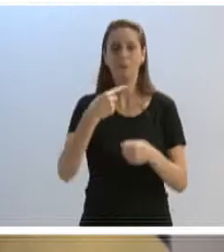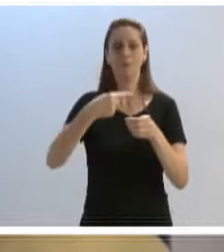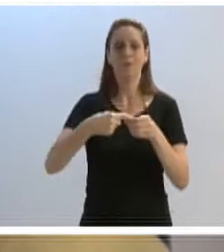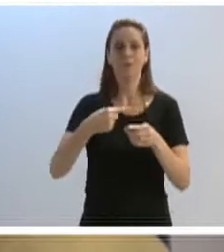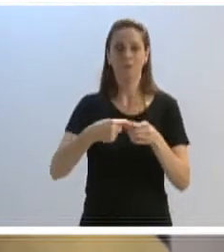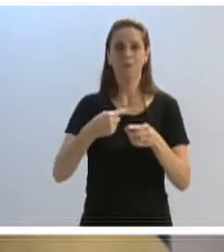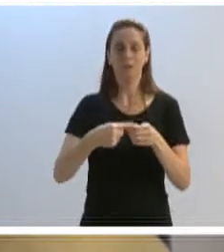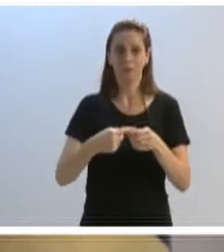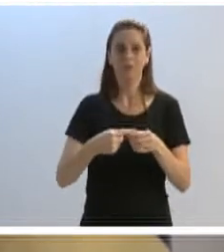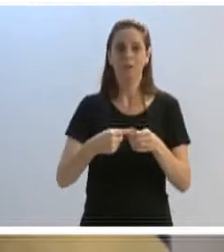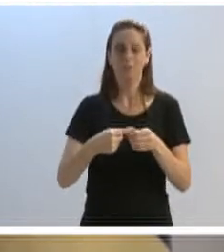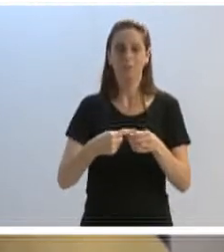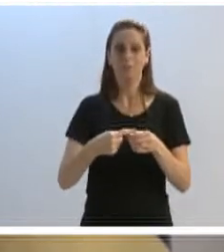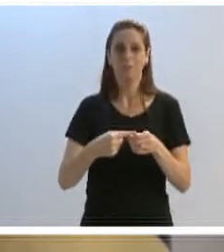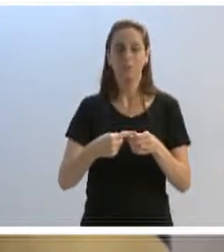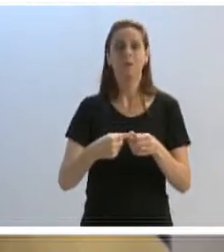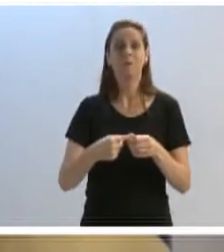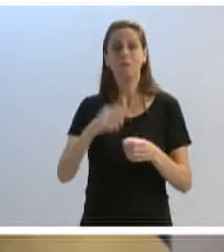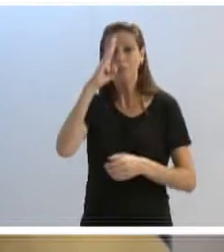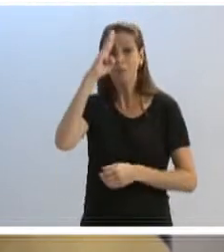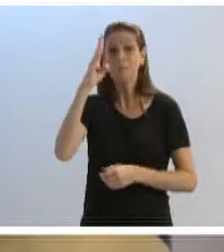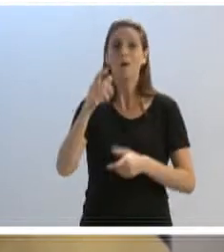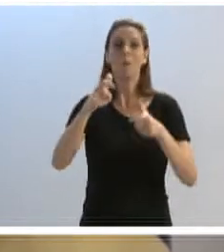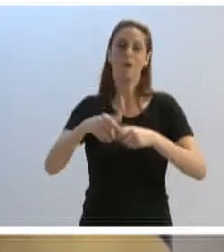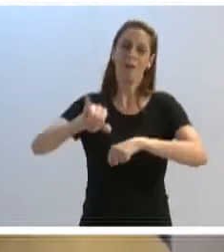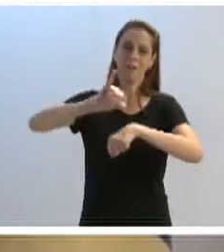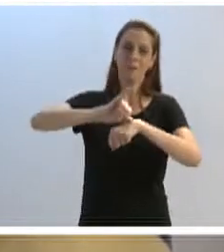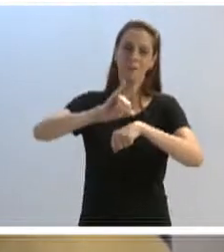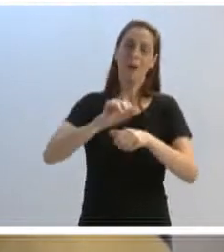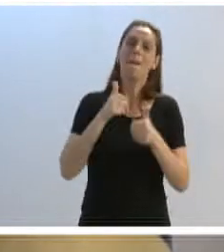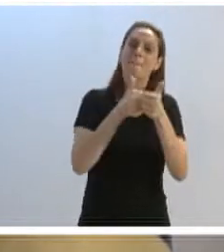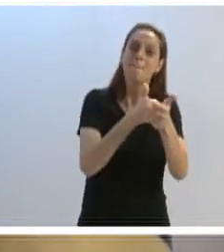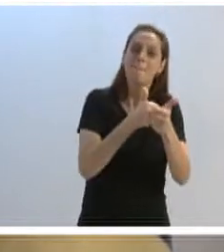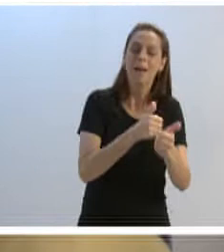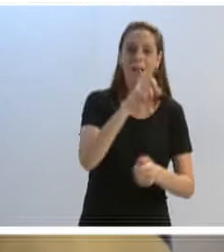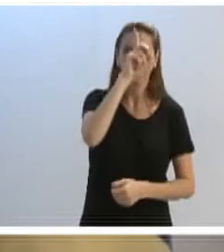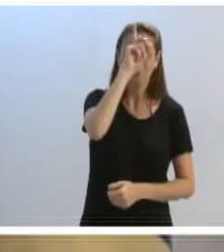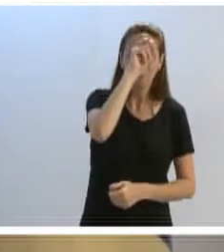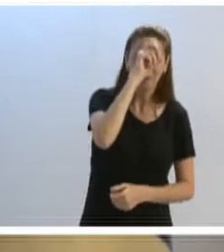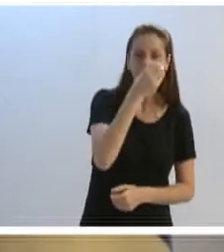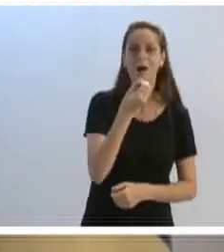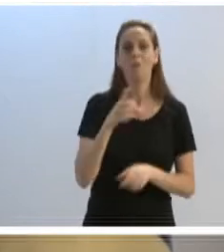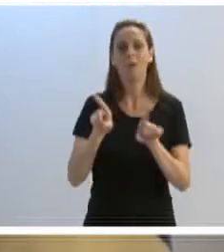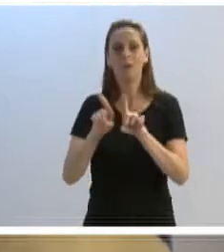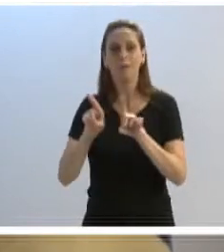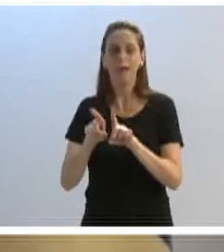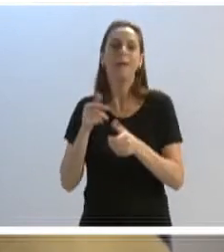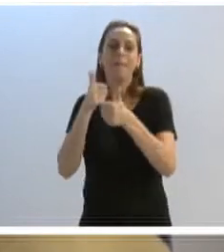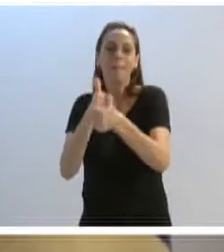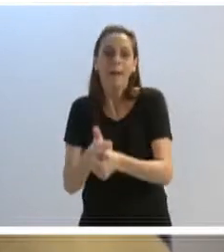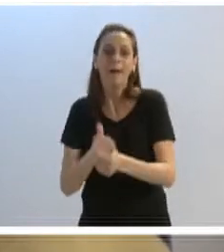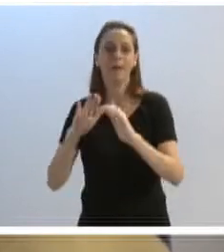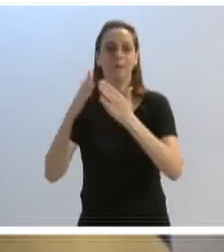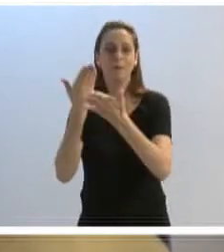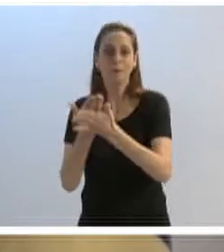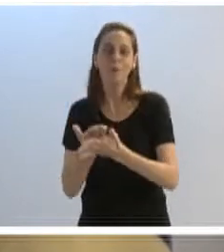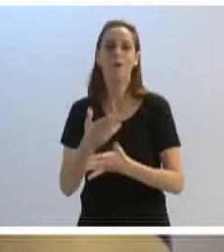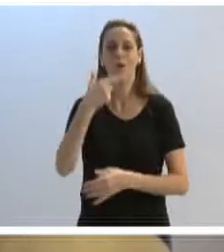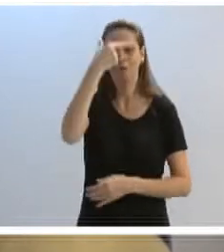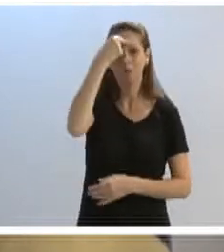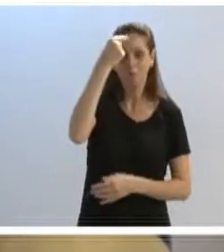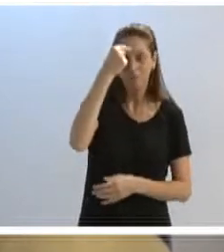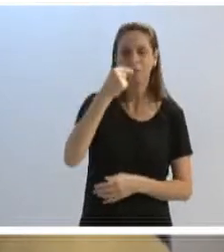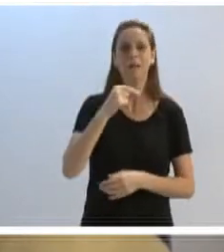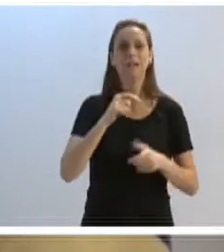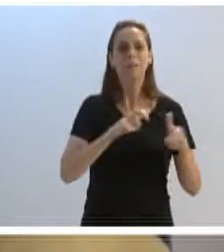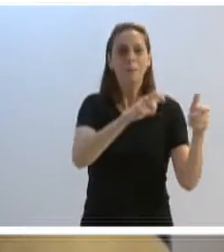dando ênfase aos locais centrais, próximos a hospitais, escolas, universidades, entre outras